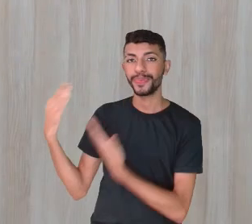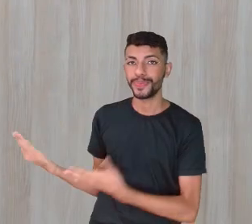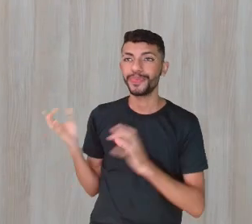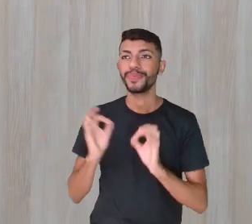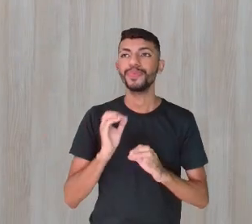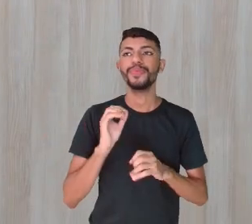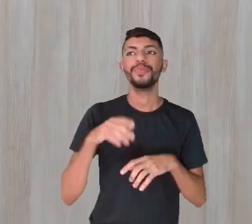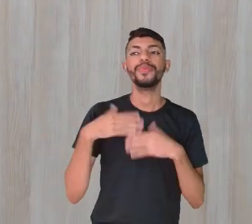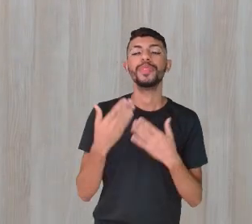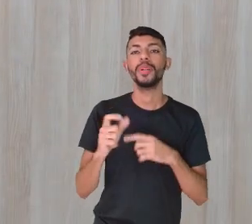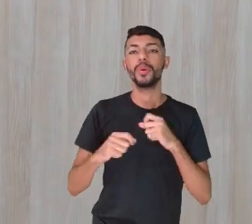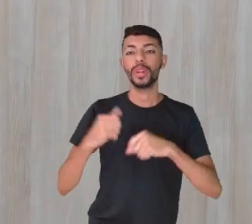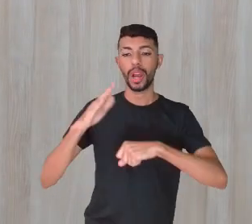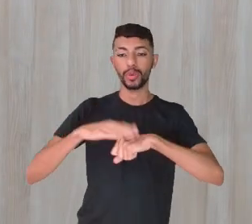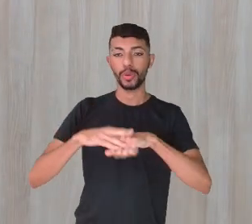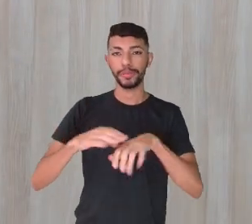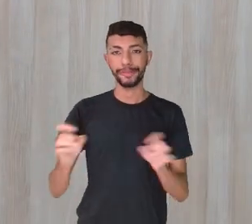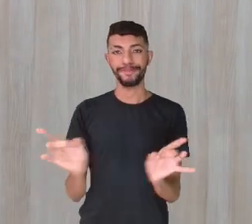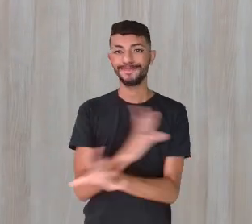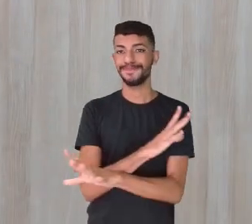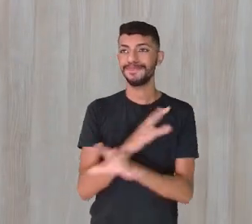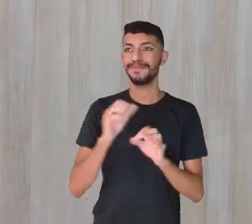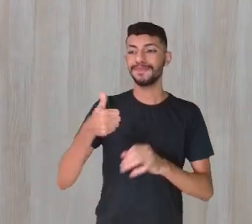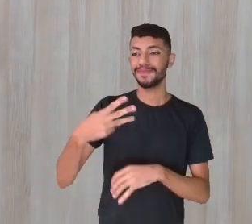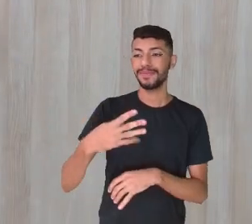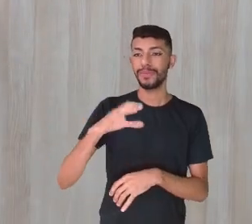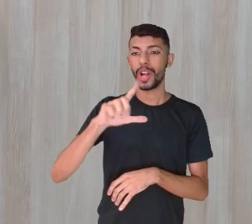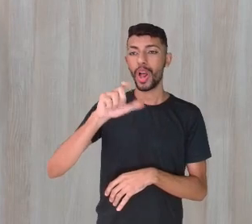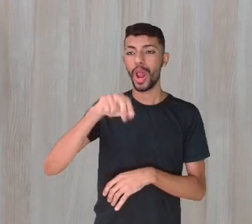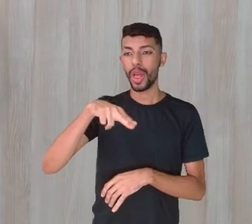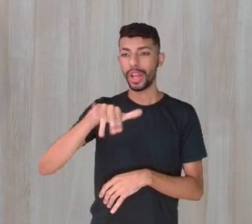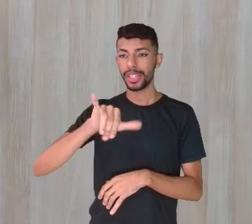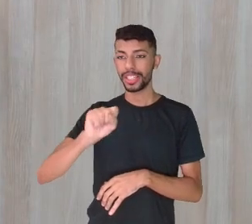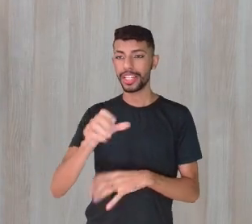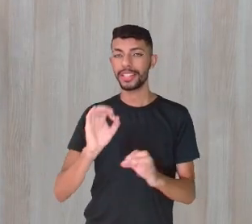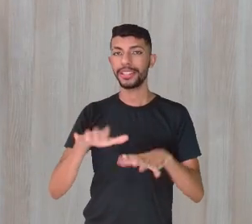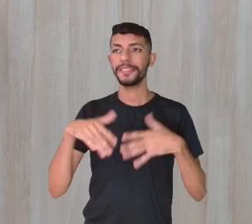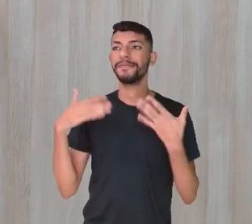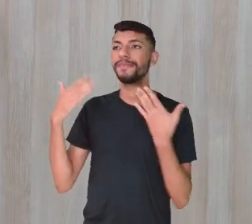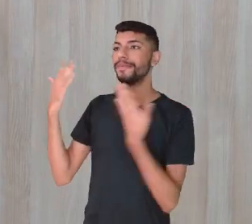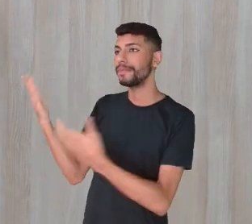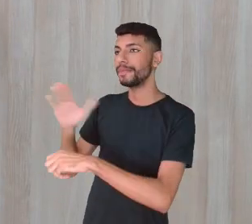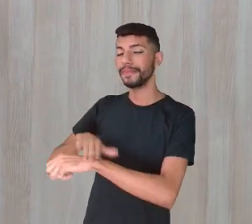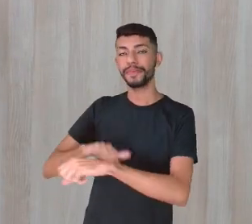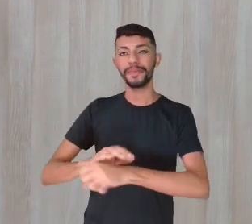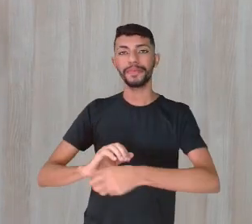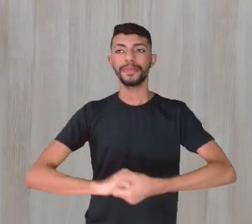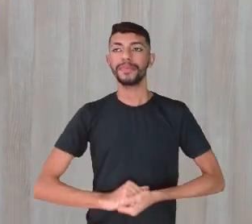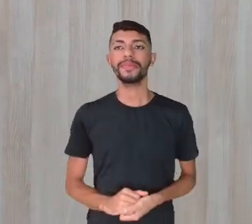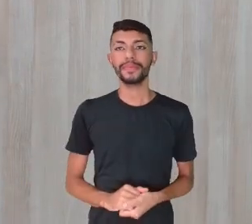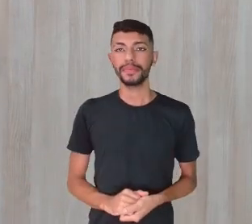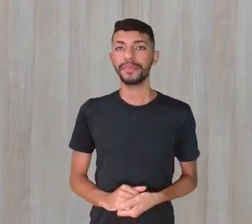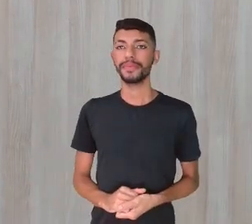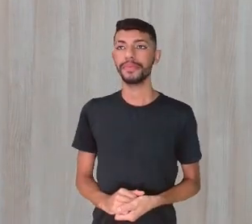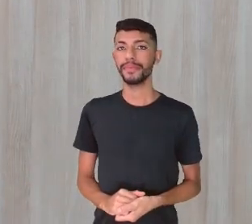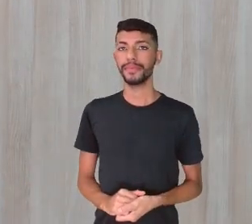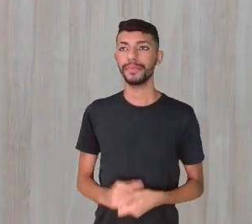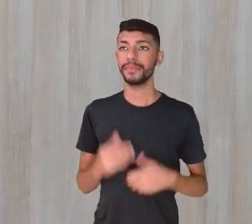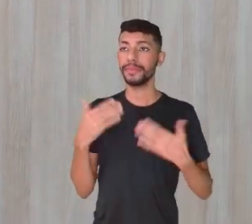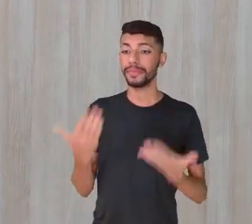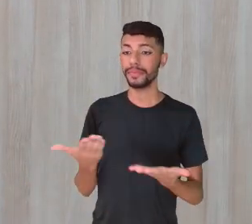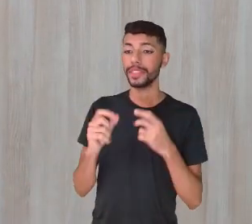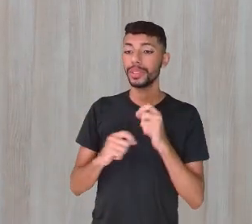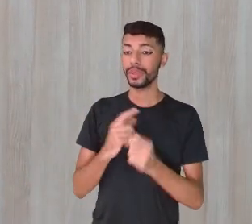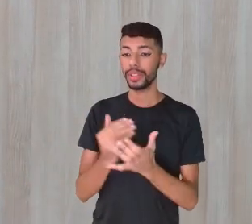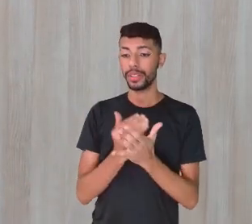quebra da autonomia das 13 colônias começa nesse momento aí. E aí começa a